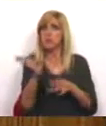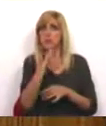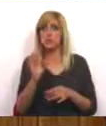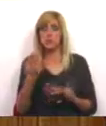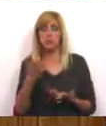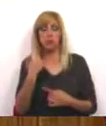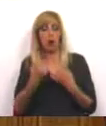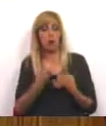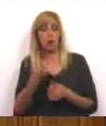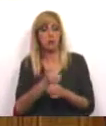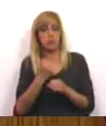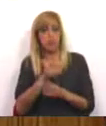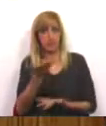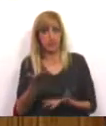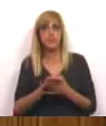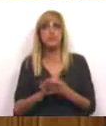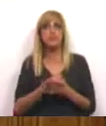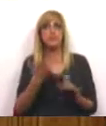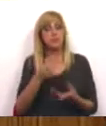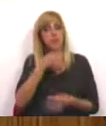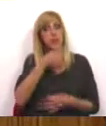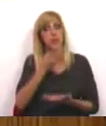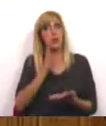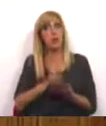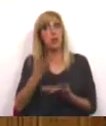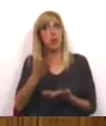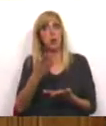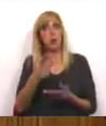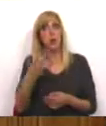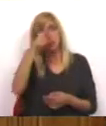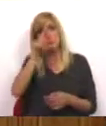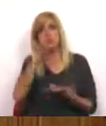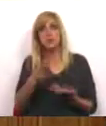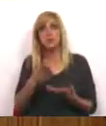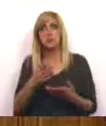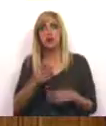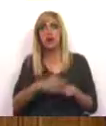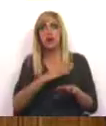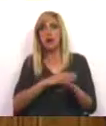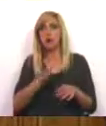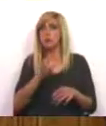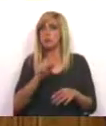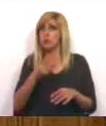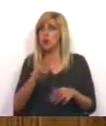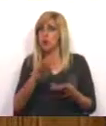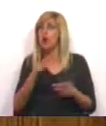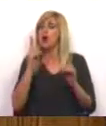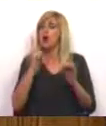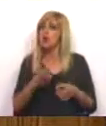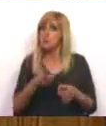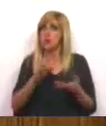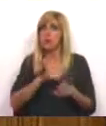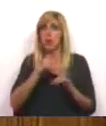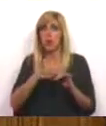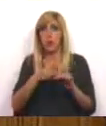exercício de uma determinada atividade. Estamos a falar apenas e tão só de licenciaturas pré-Bolonha e iniciadas até ao ano letivo de